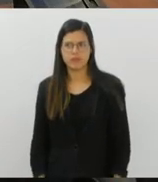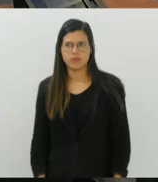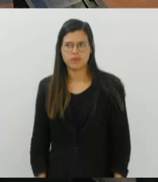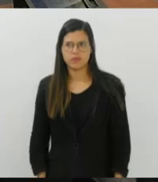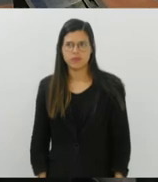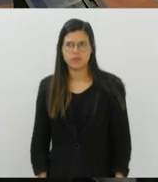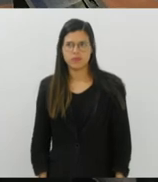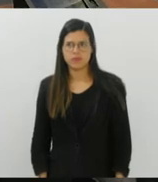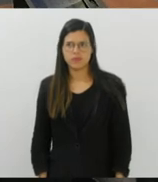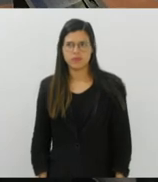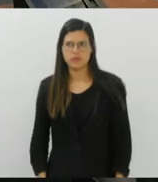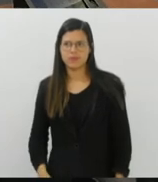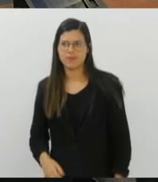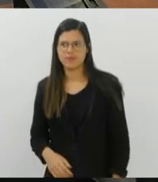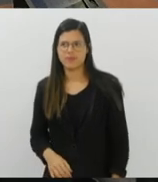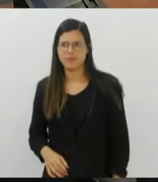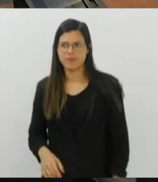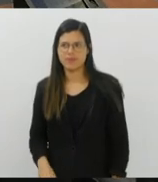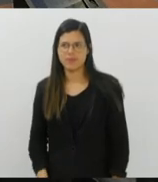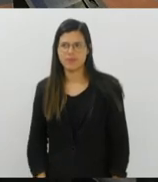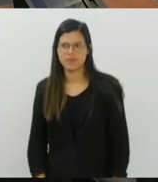Saudade de você, meu amigo Luiz Paulo.